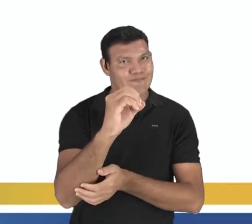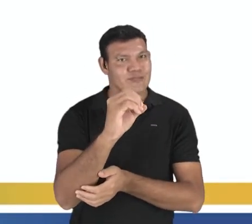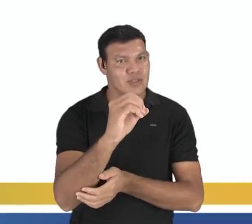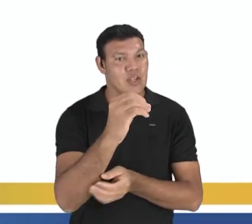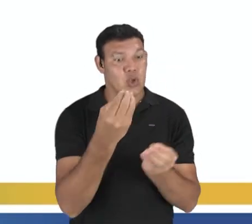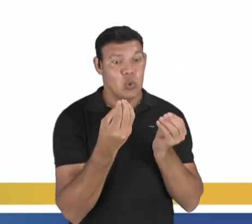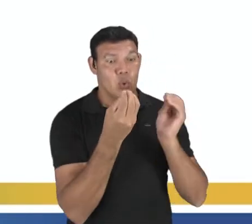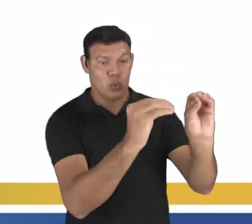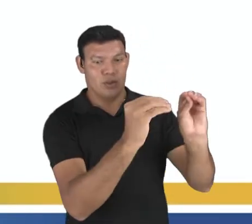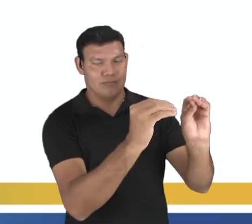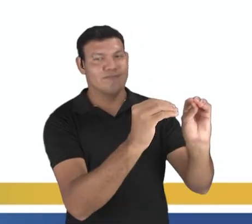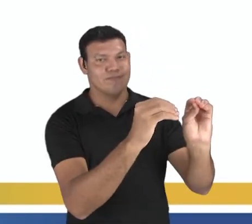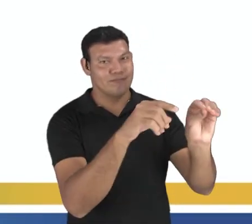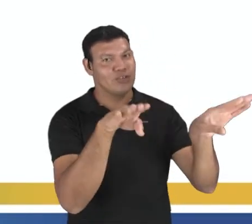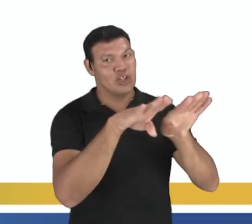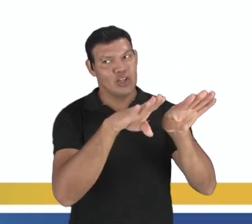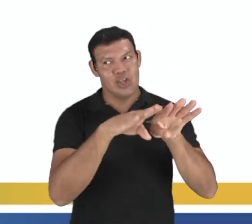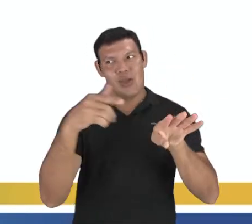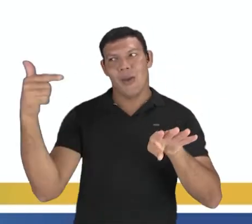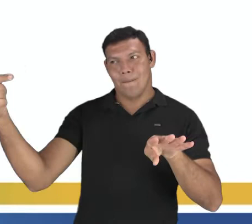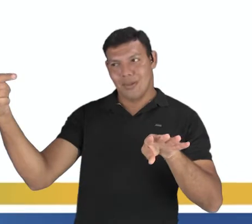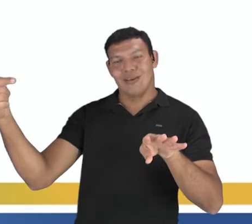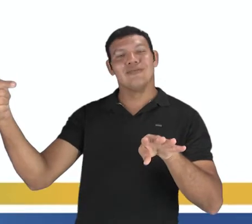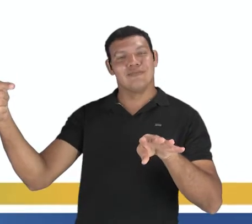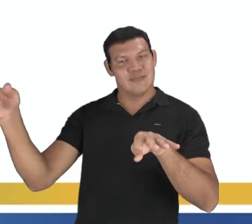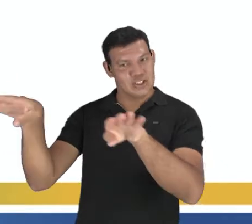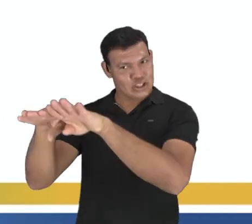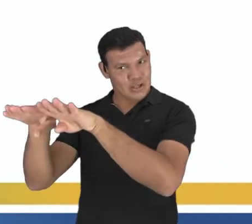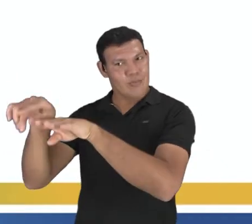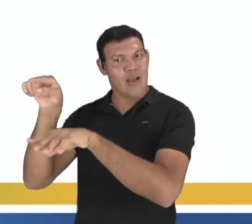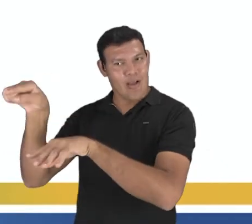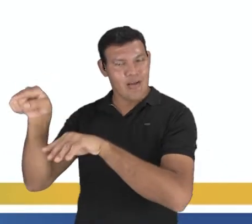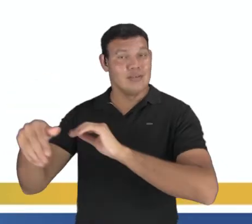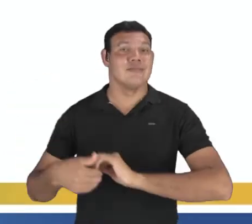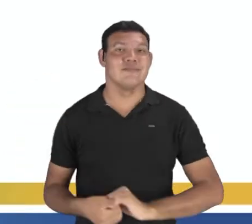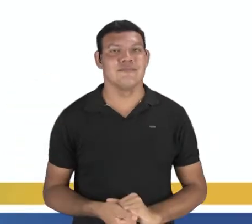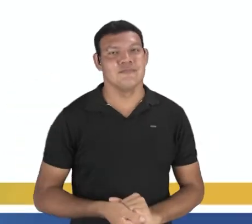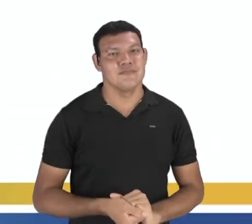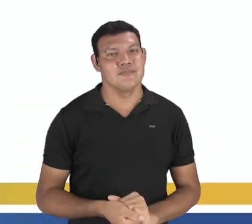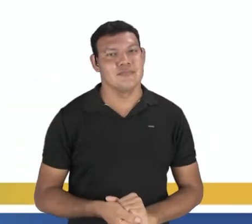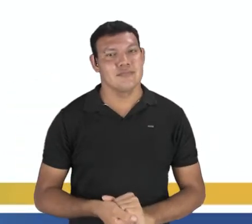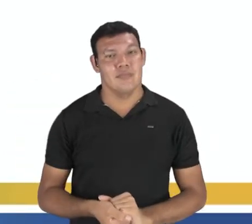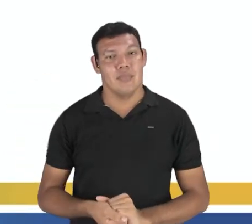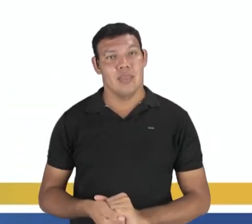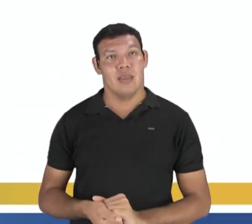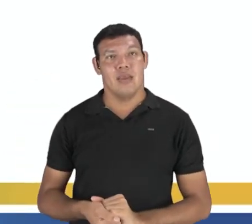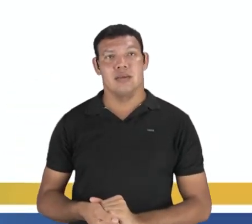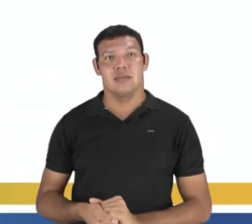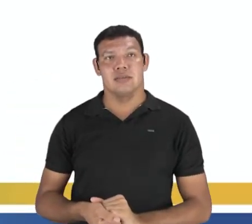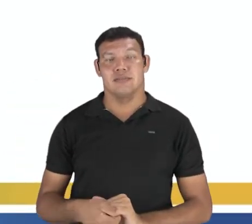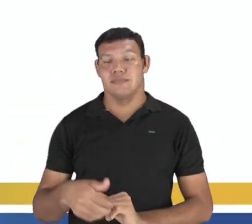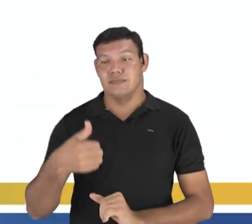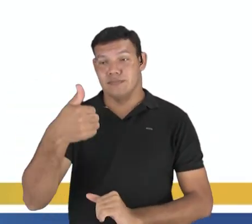membro, ele também vai aparecer no segundo membro. Então a situação no segundo membro vai